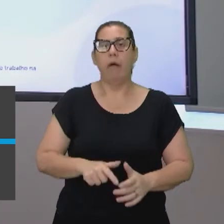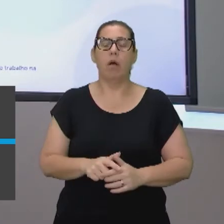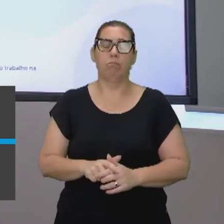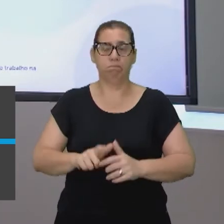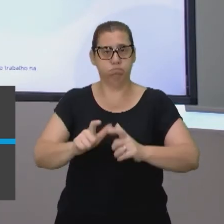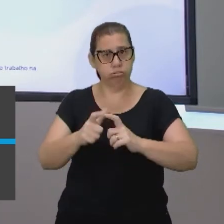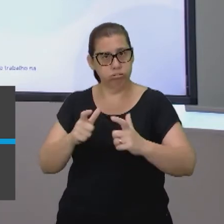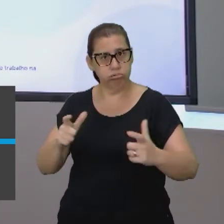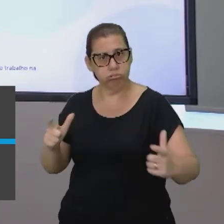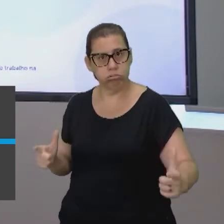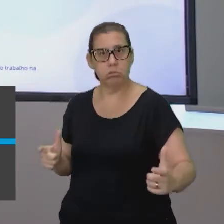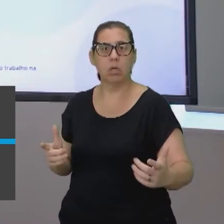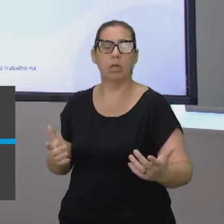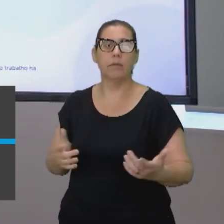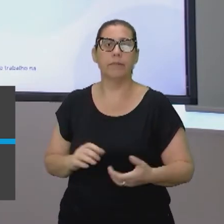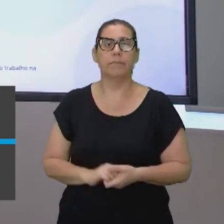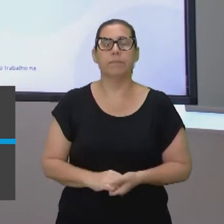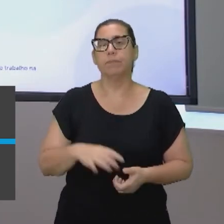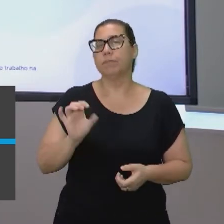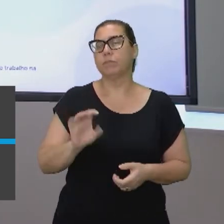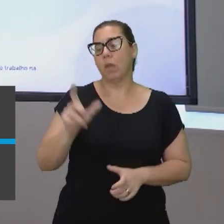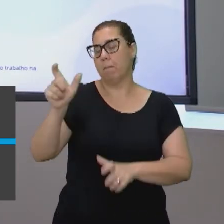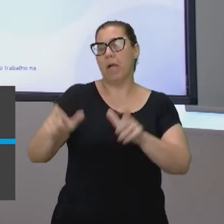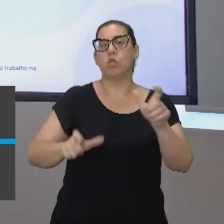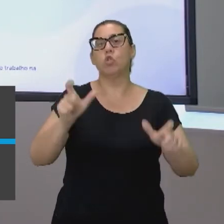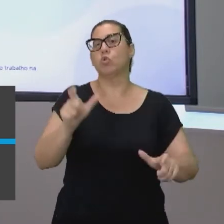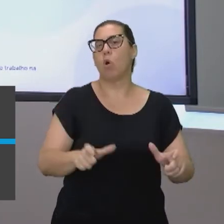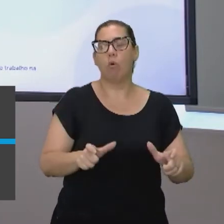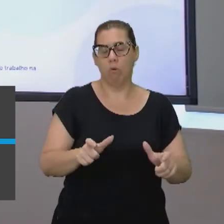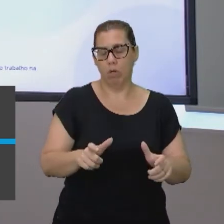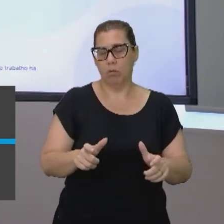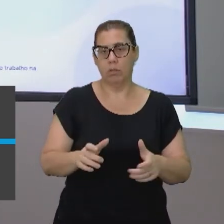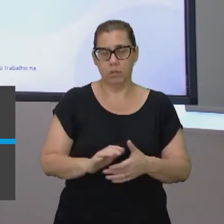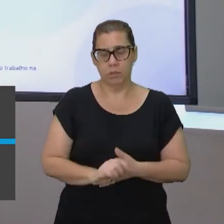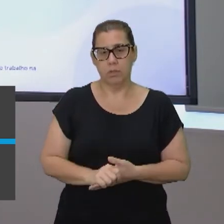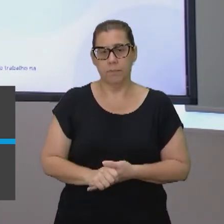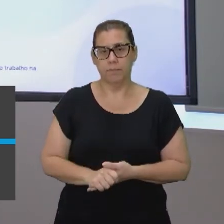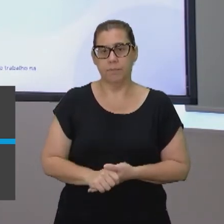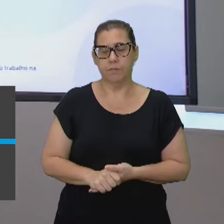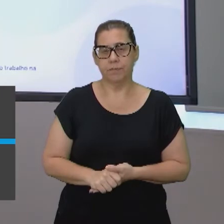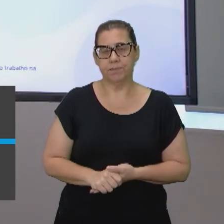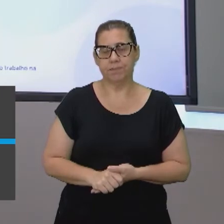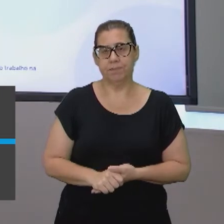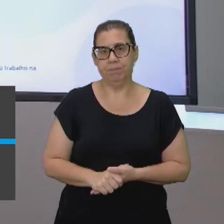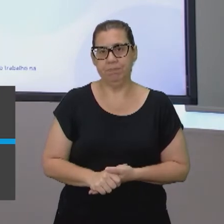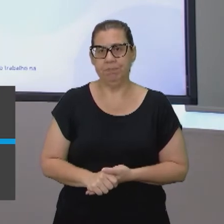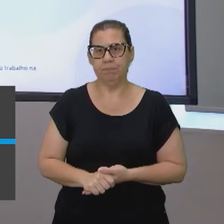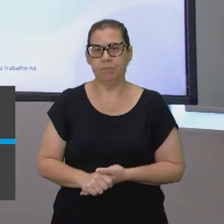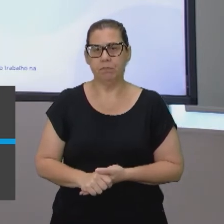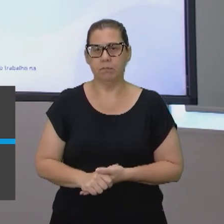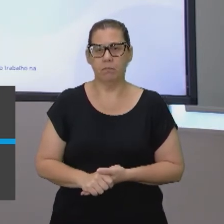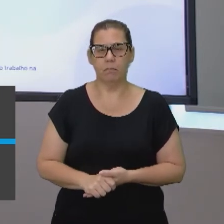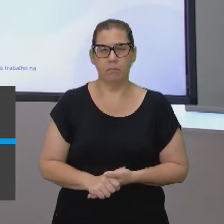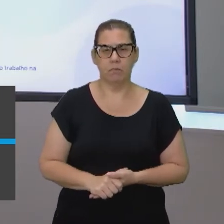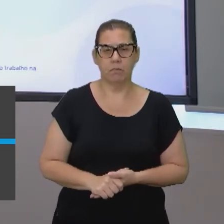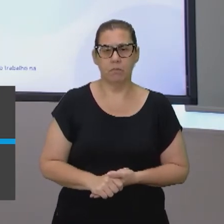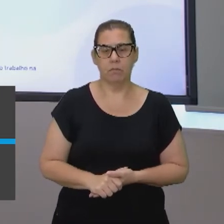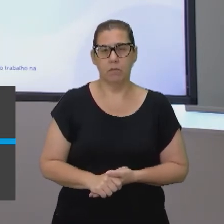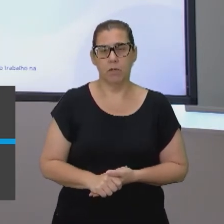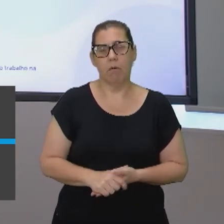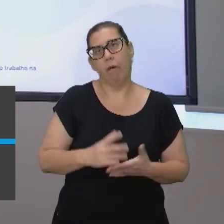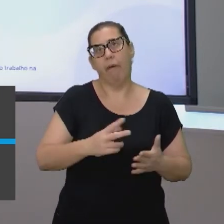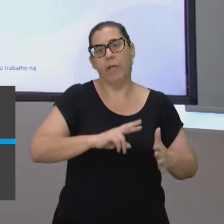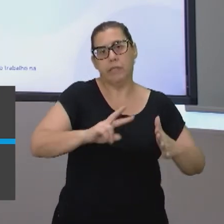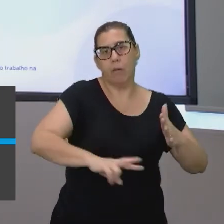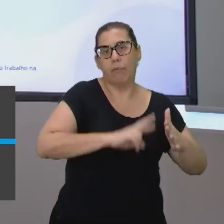na verdade. Então, não é só essas pessoas que estão nesse ramo, a gente poderia chamar esse ramo da indústria de setor